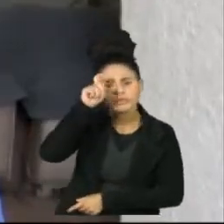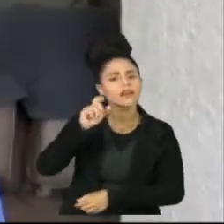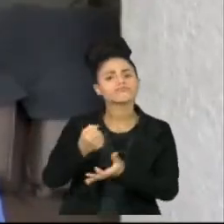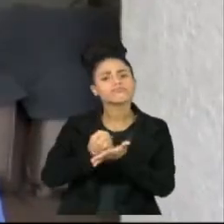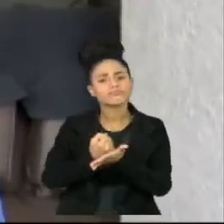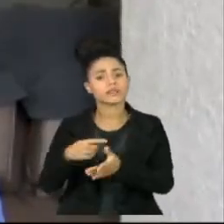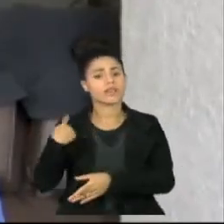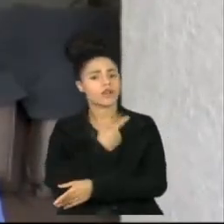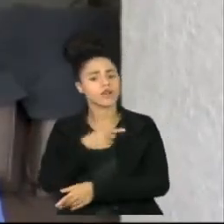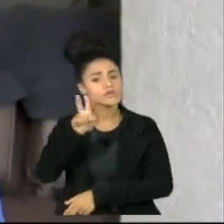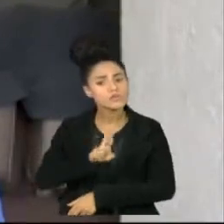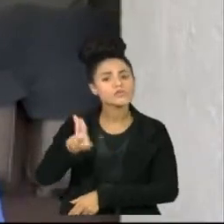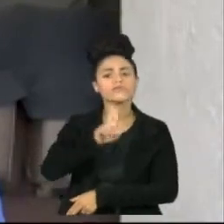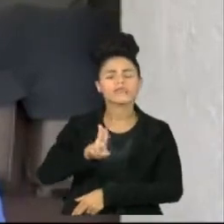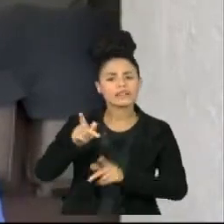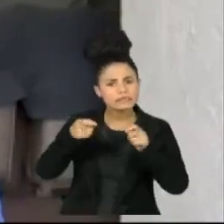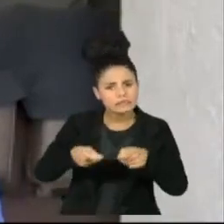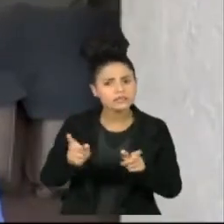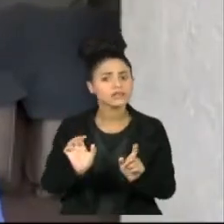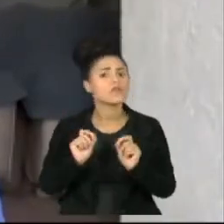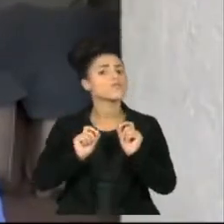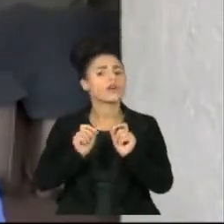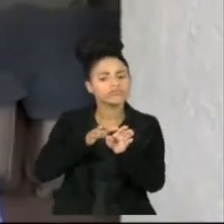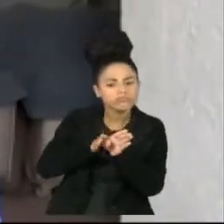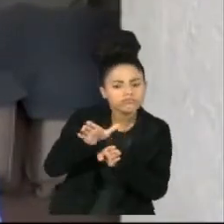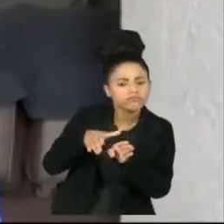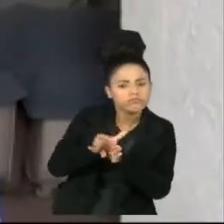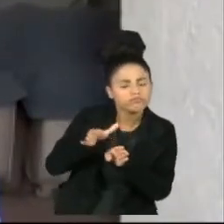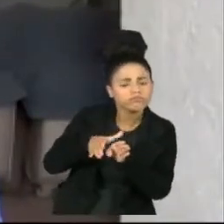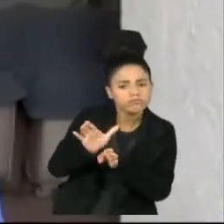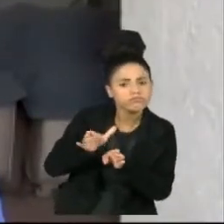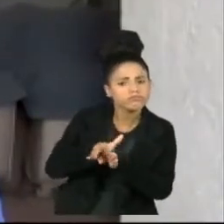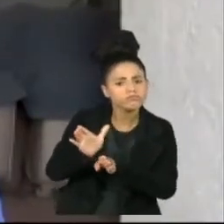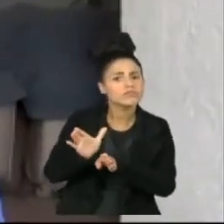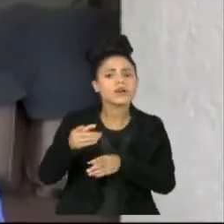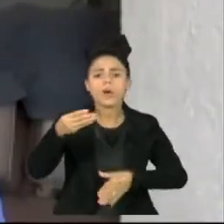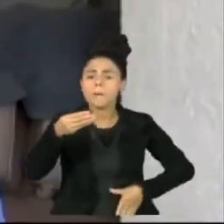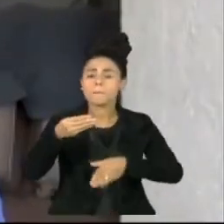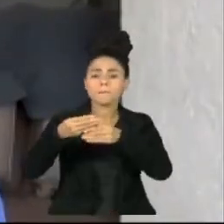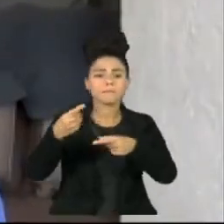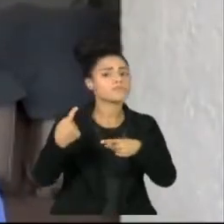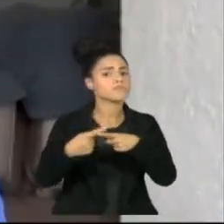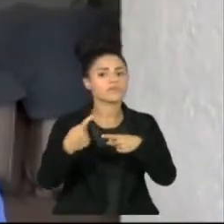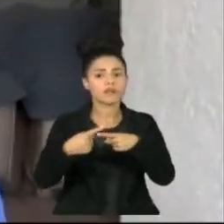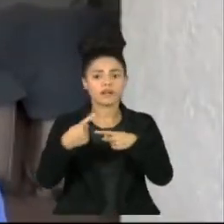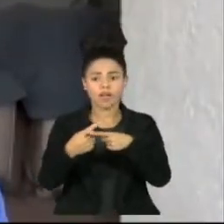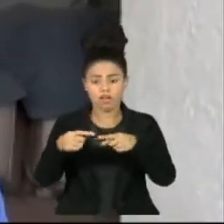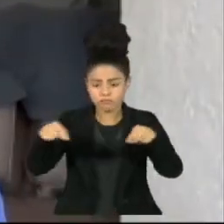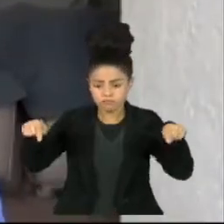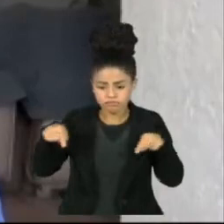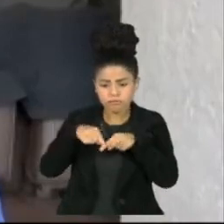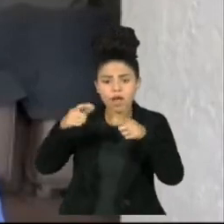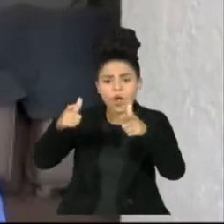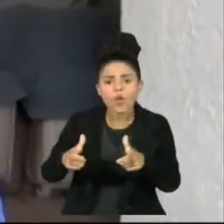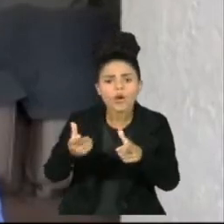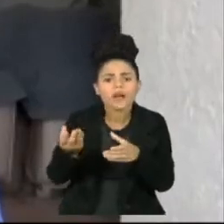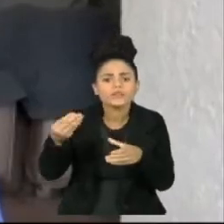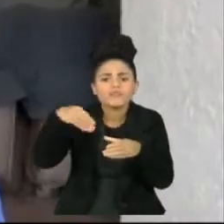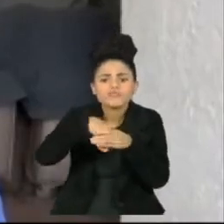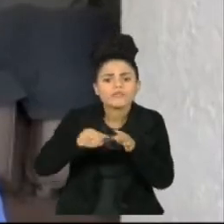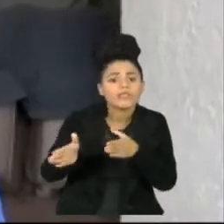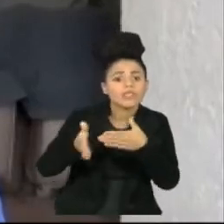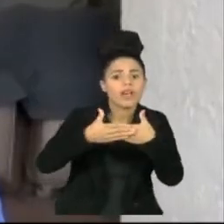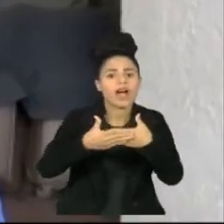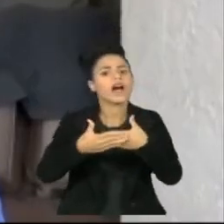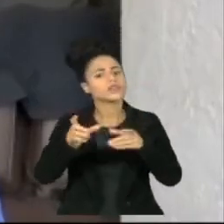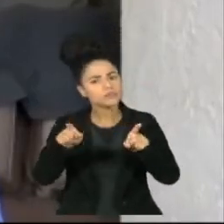isso uma recomendação, né? Uma recomendação para que, em ambientes fechados, como o